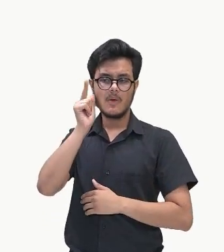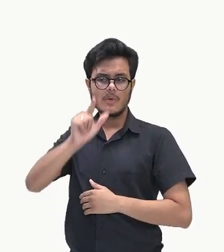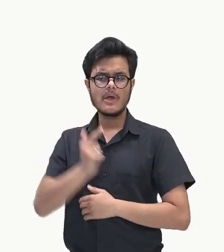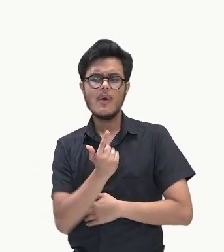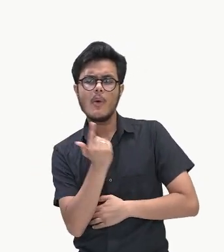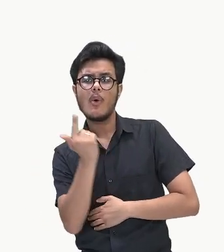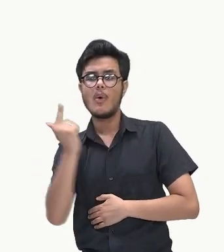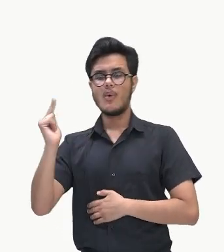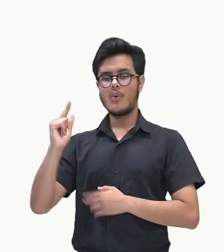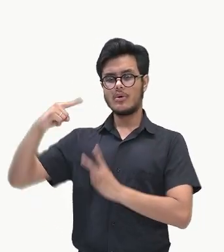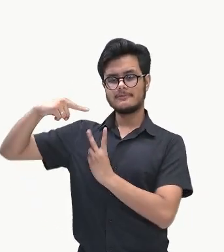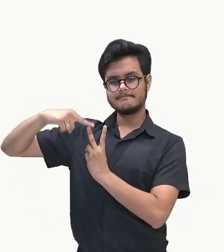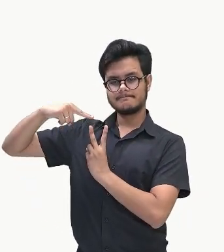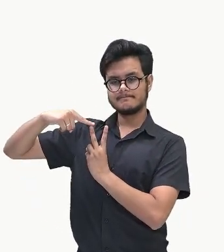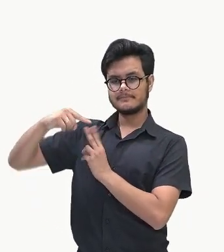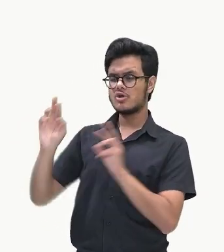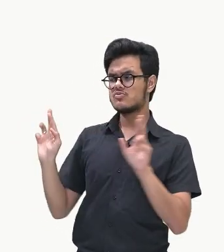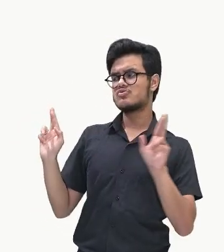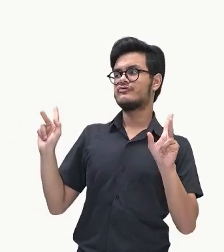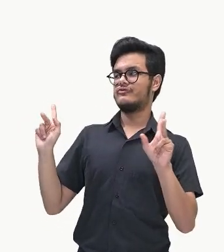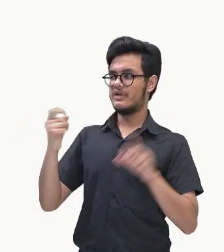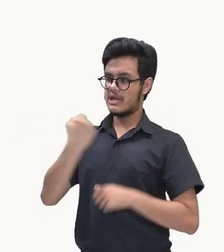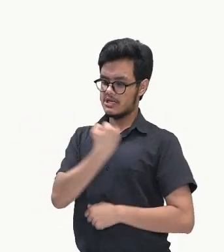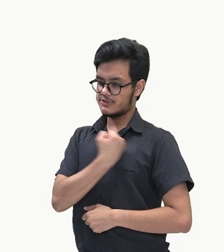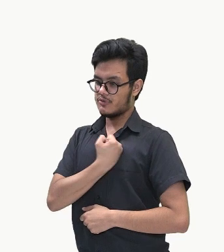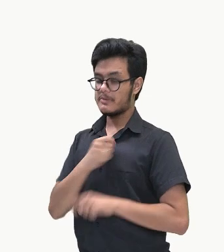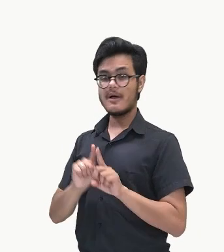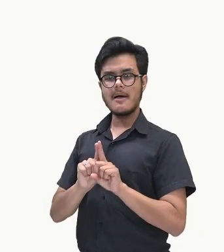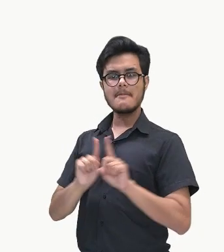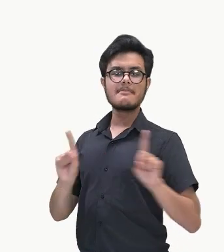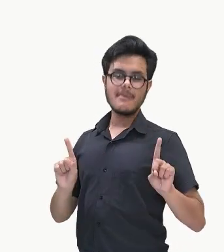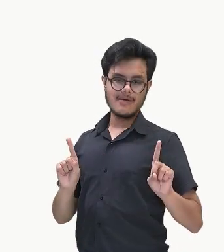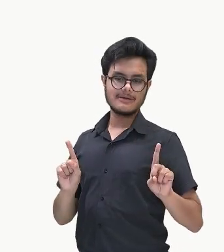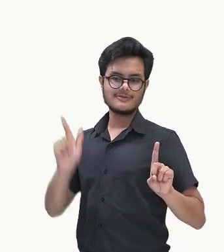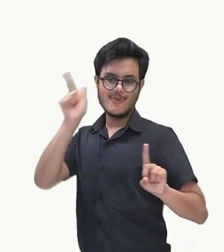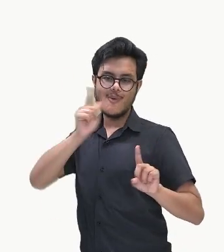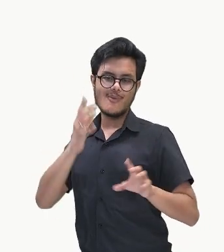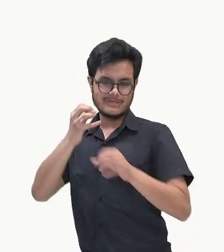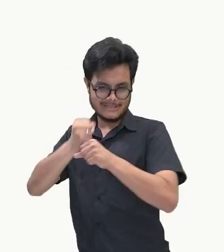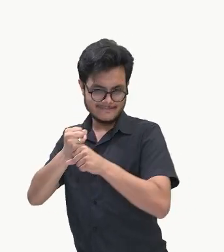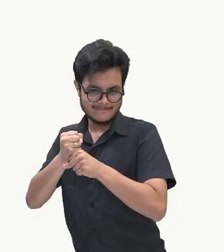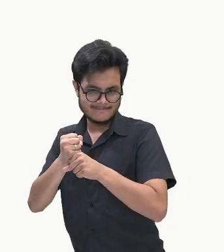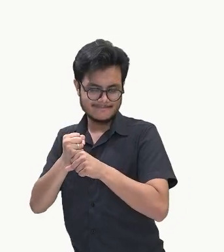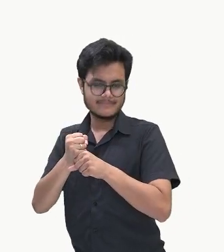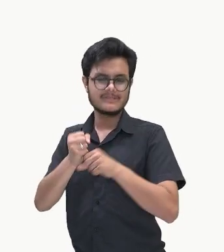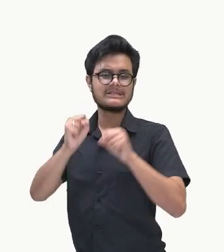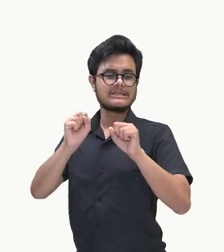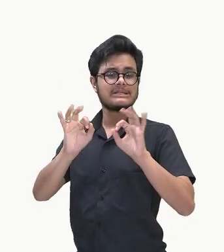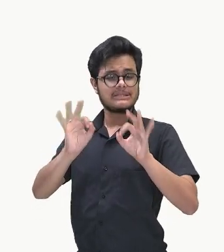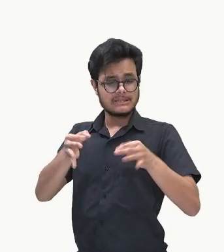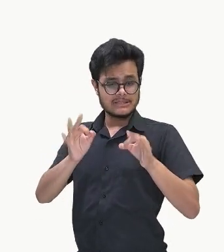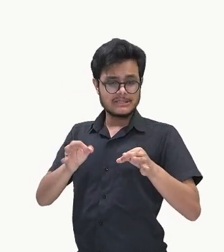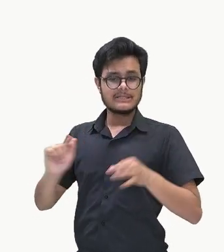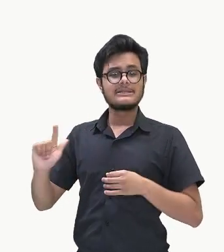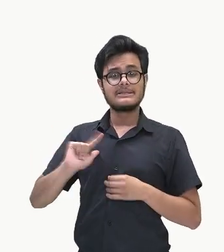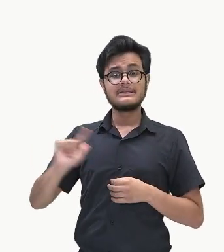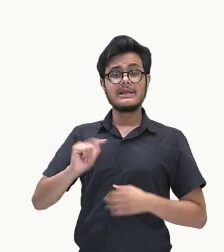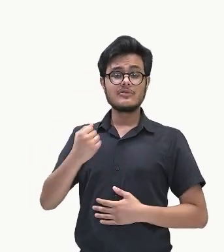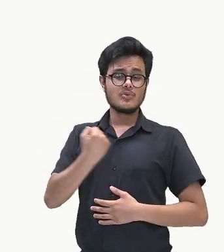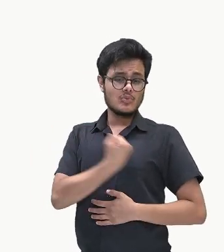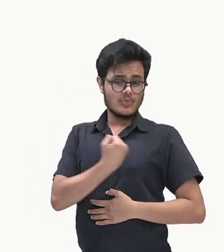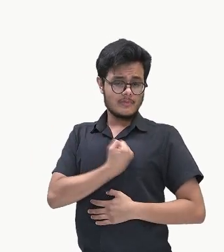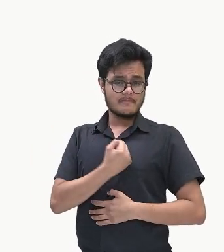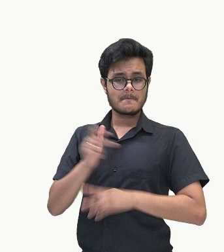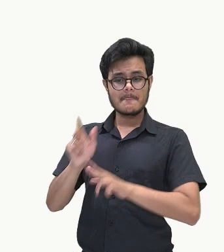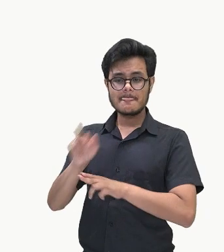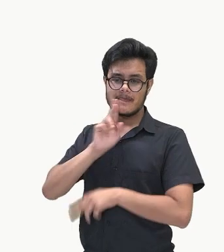raiz com um índice diferente, né? Um radicando diferente, porém ela possui o mesmo valor